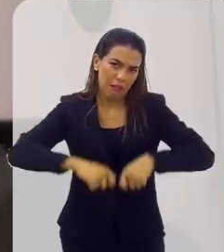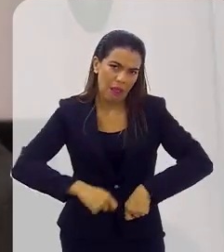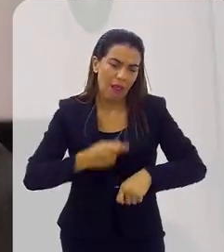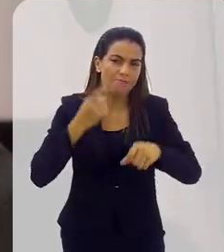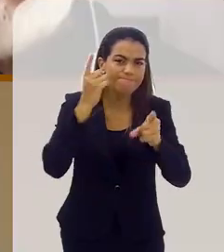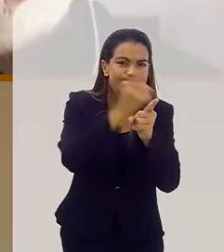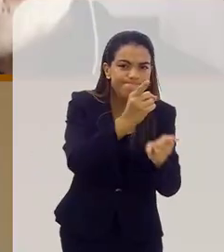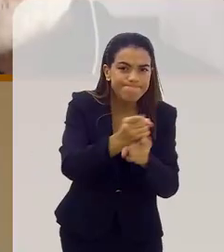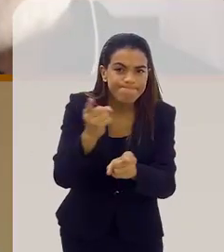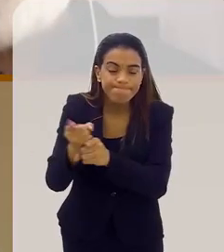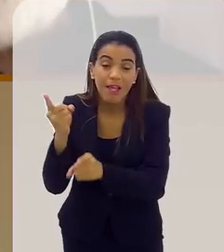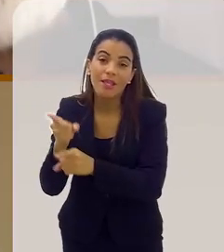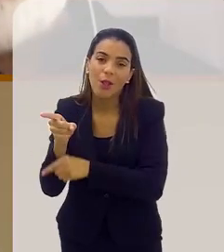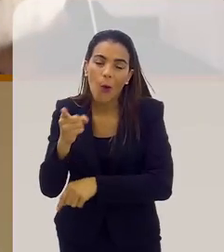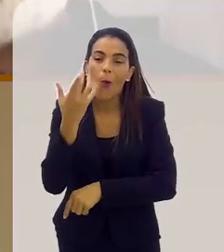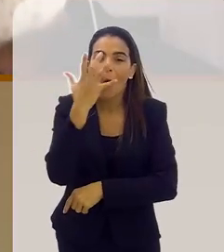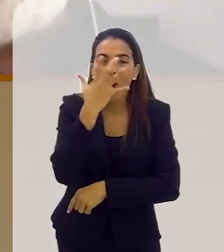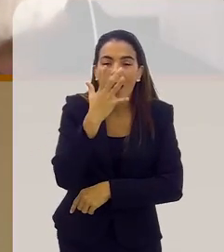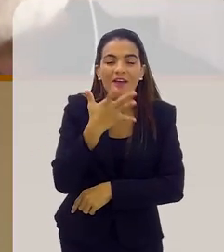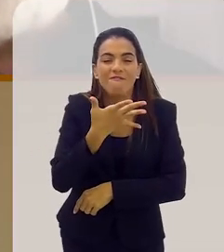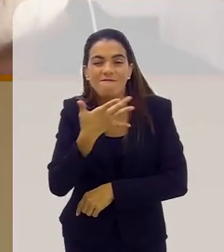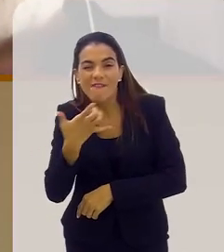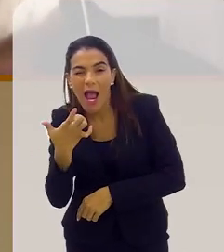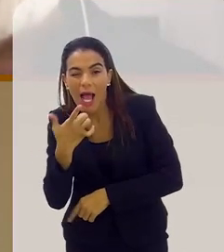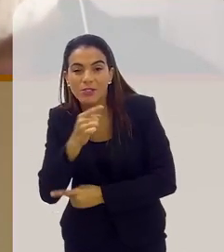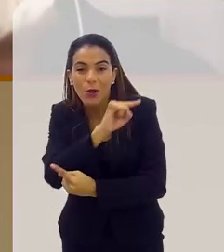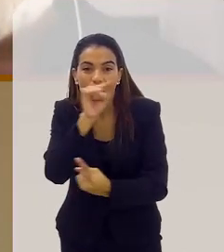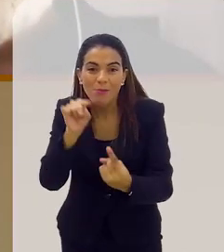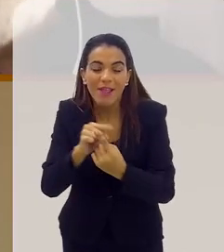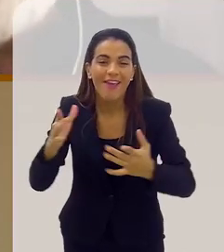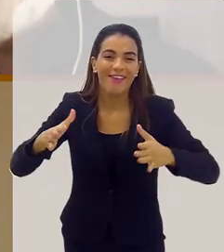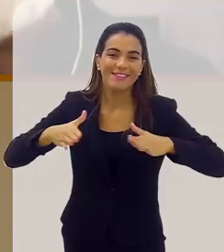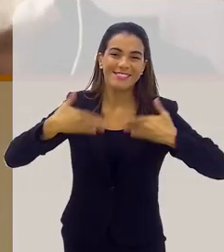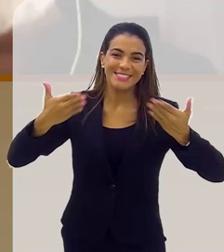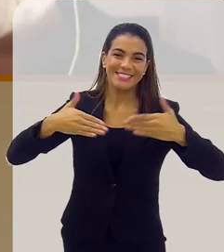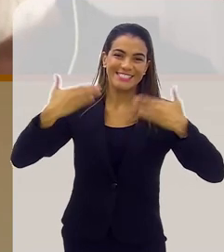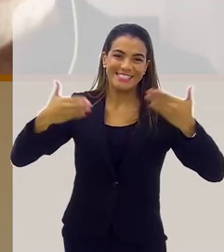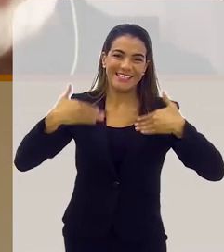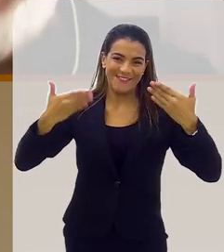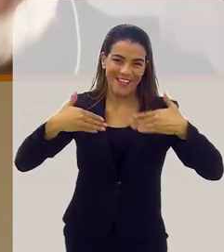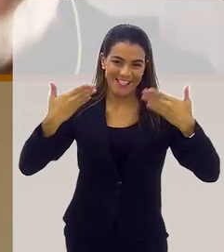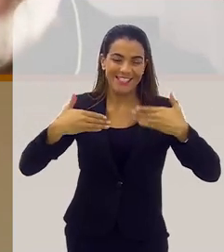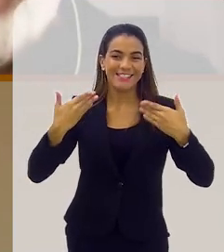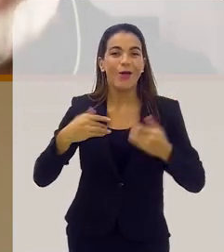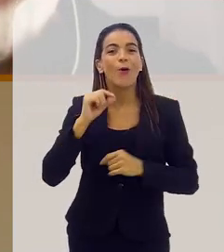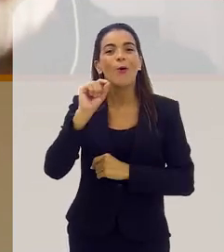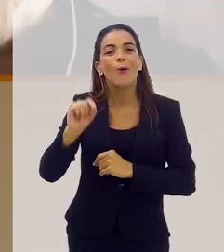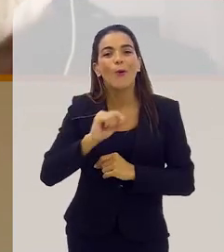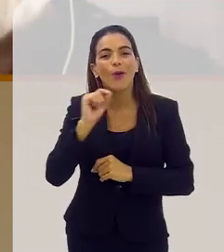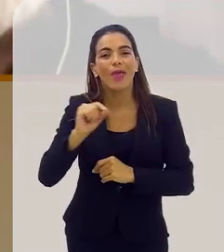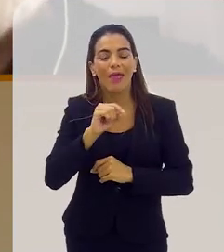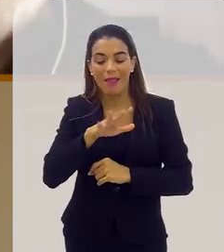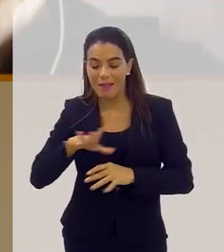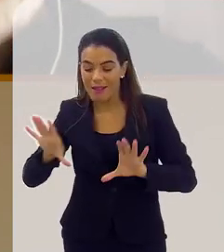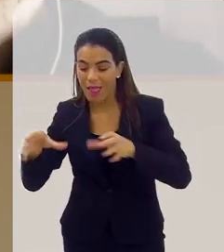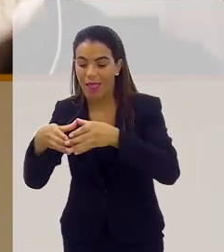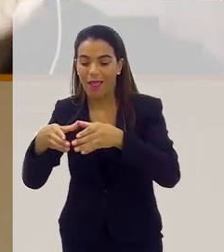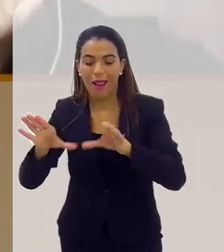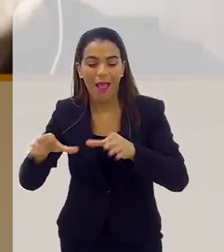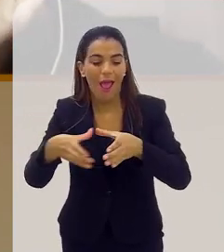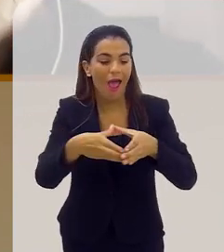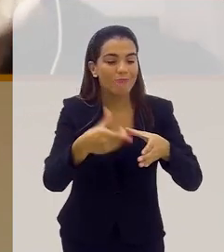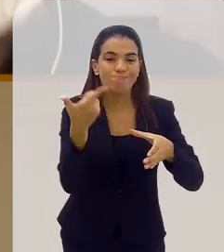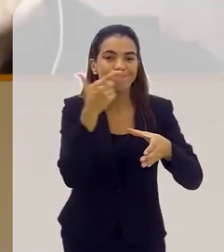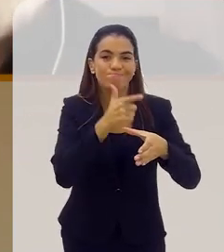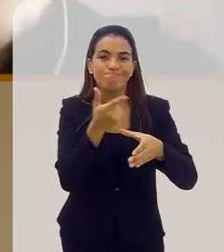poder acessar. Então, acho que o carnaval é a maneira mais fácil, objetiva e divertida da classe que